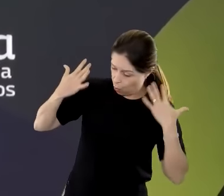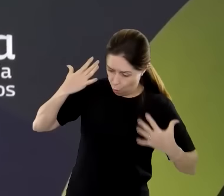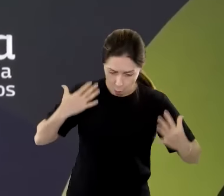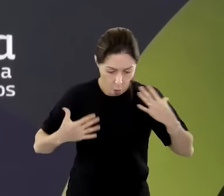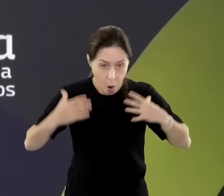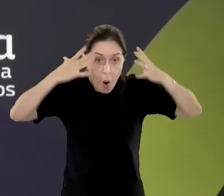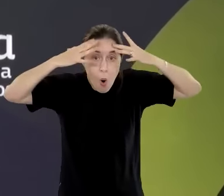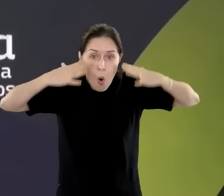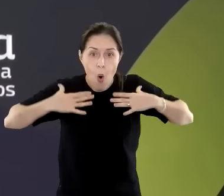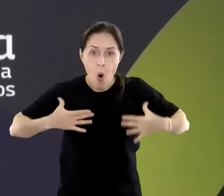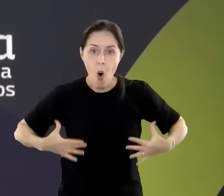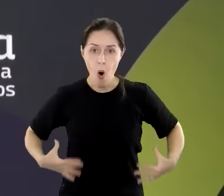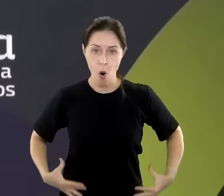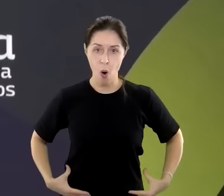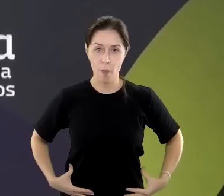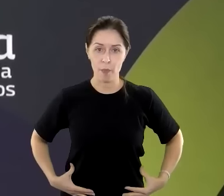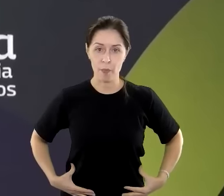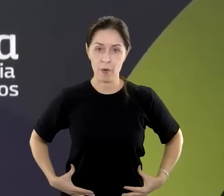Segundo,